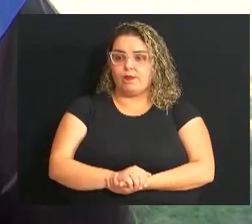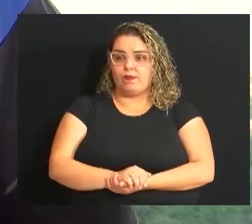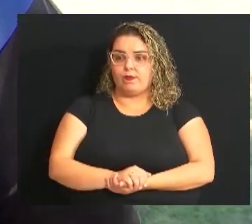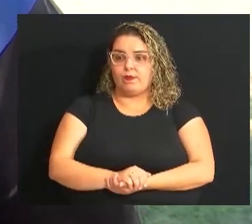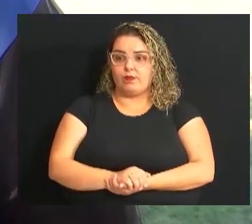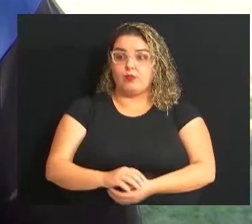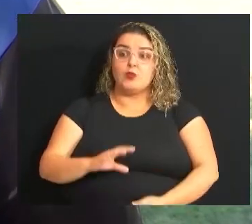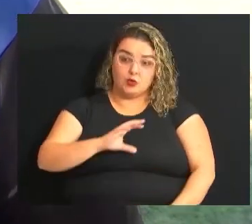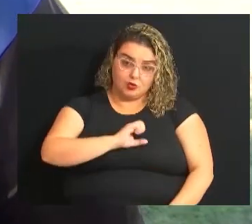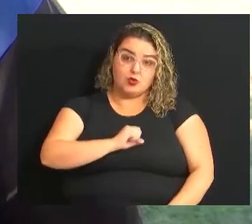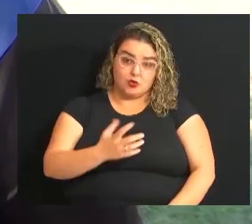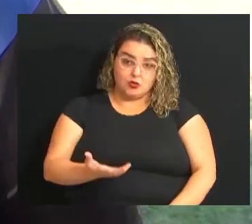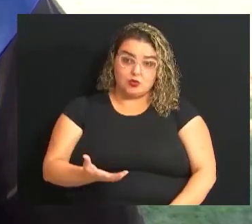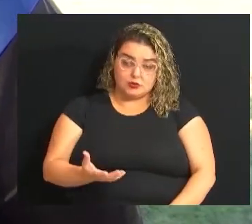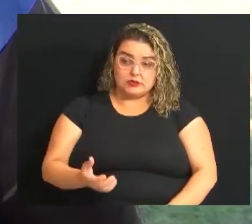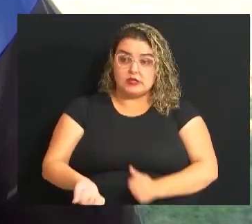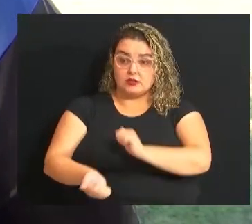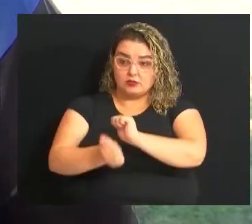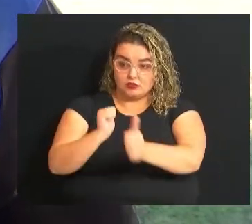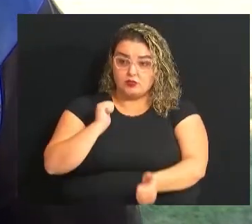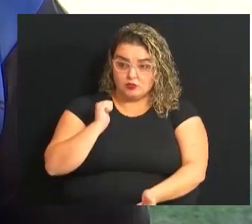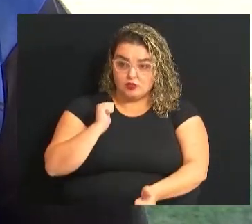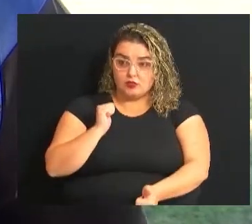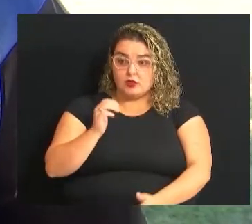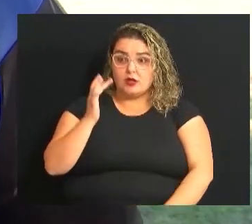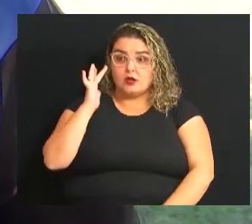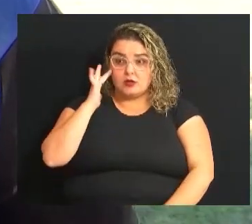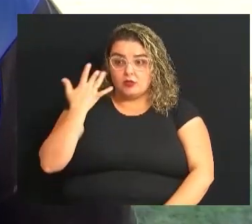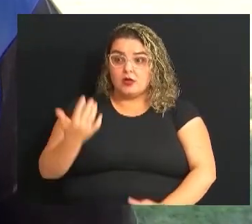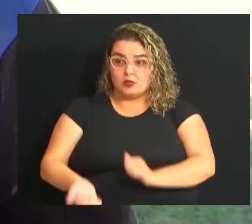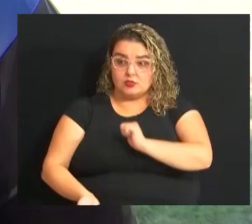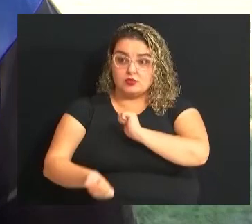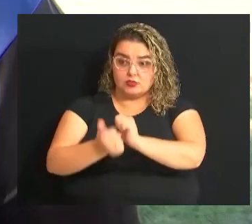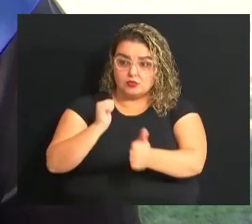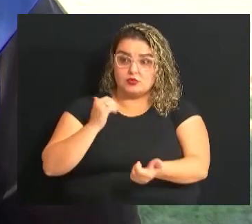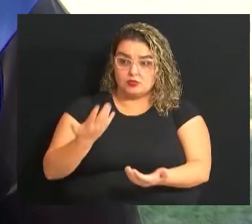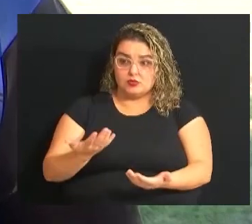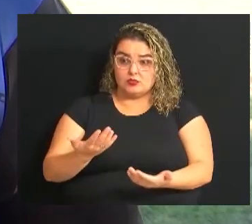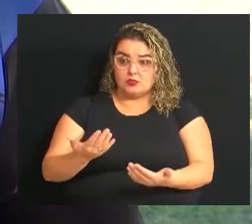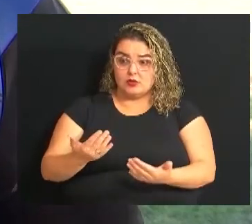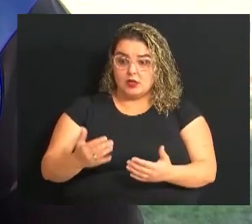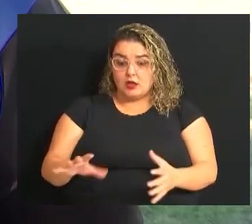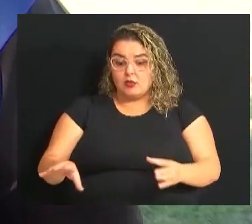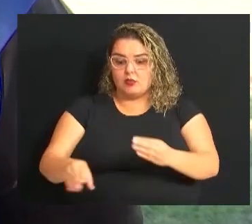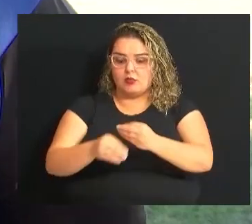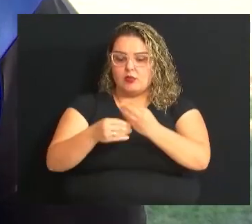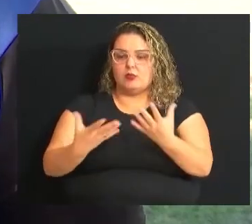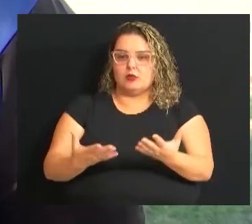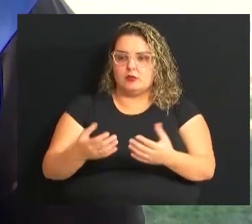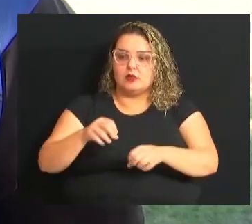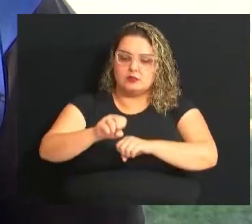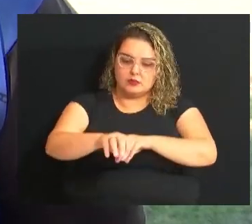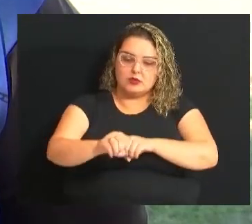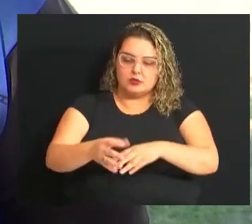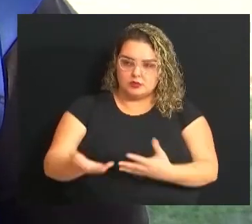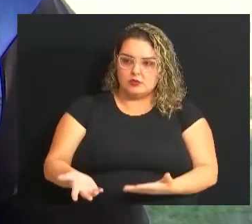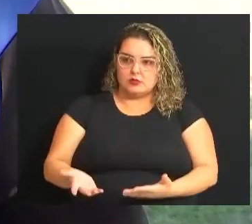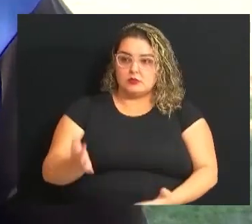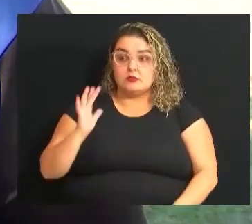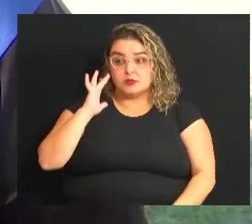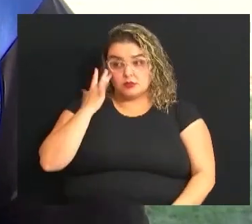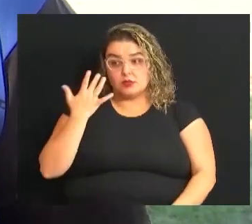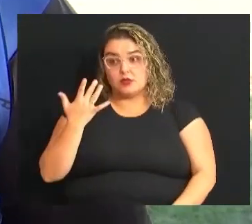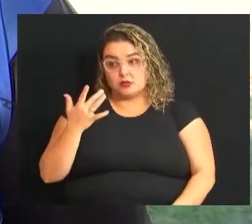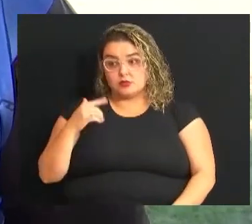do futebol, né? Eu acho que o esporte é uma extensão, né, da educação, e a gente pode estar ajudando aí na